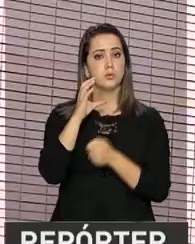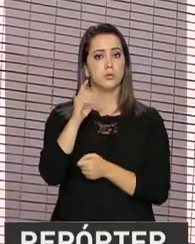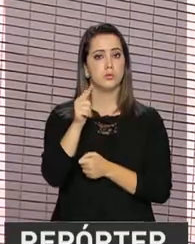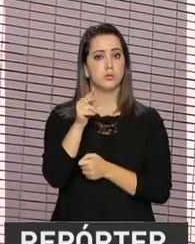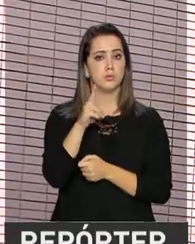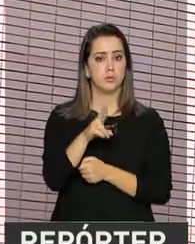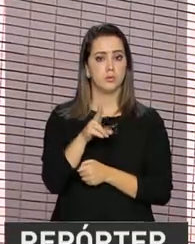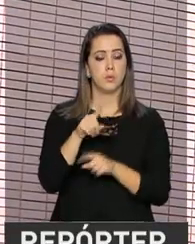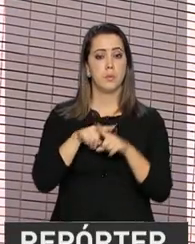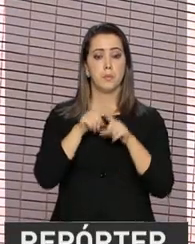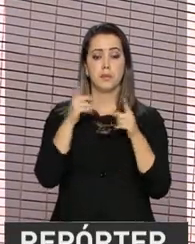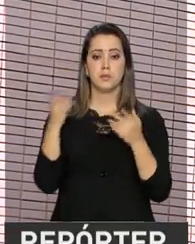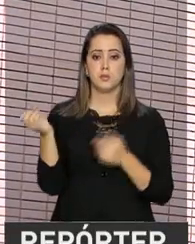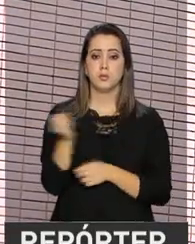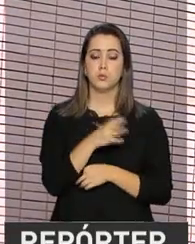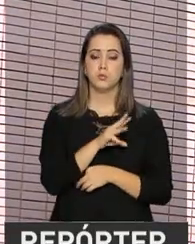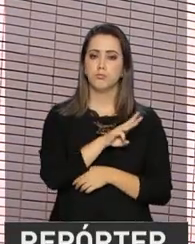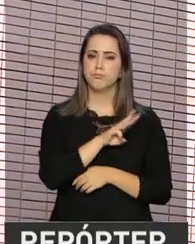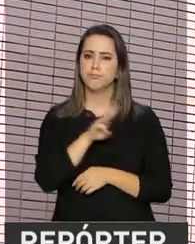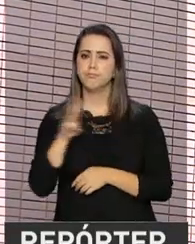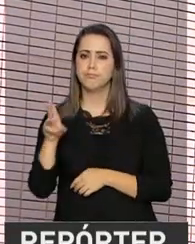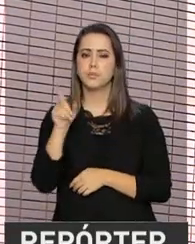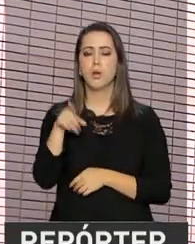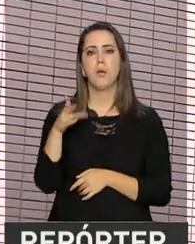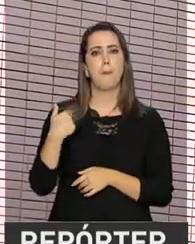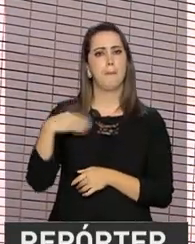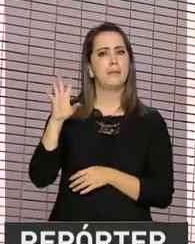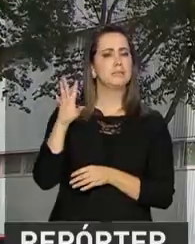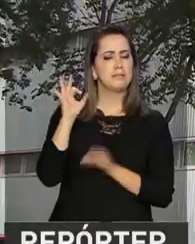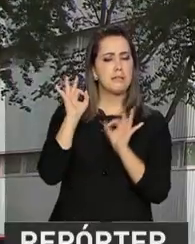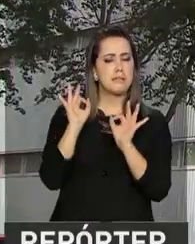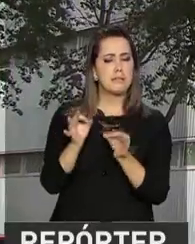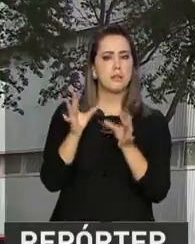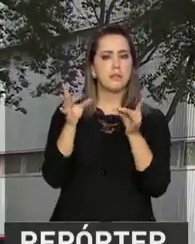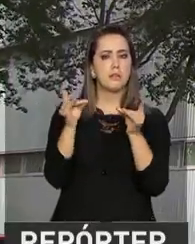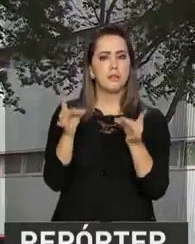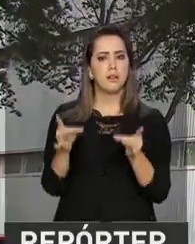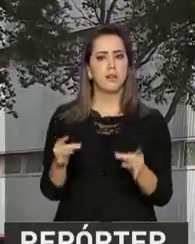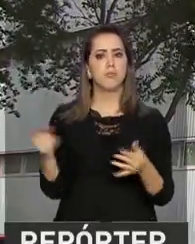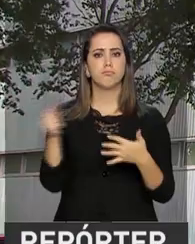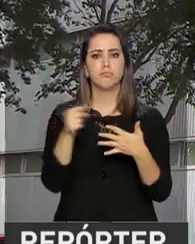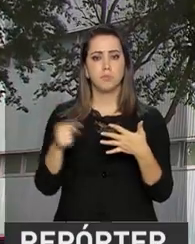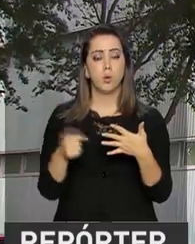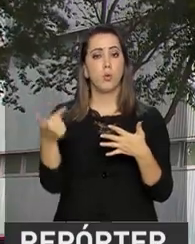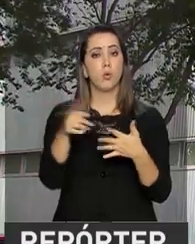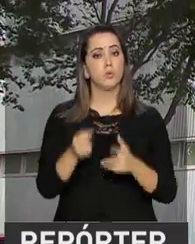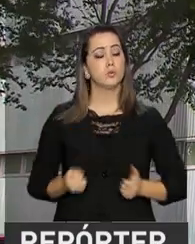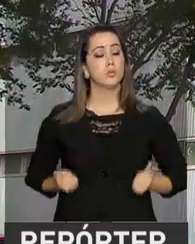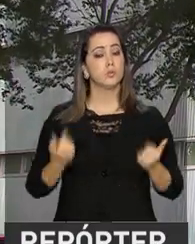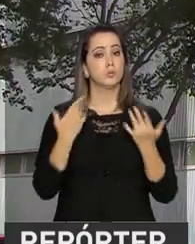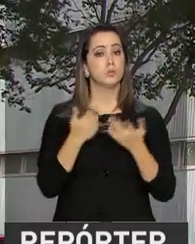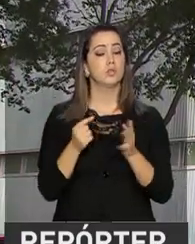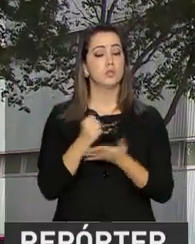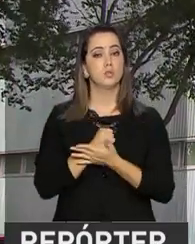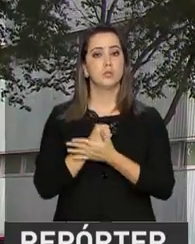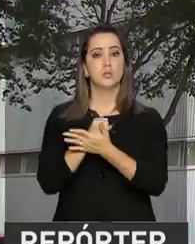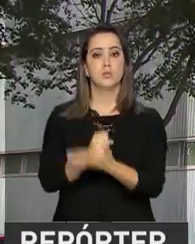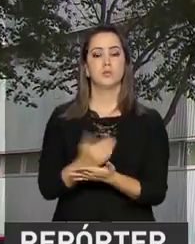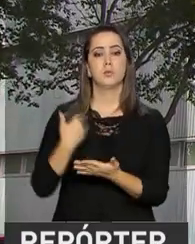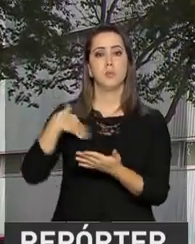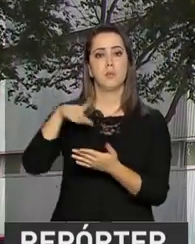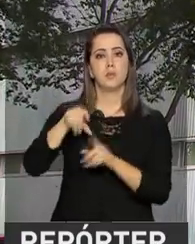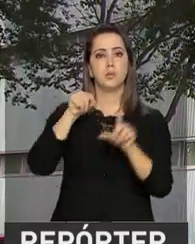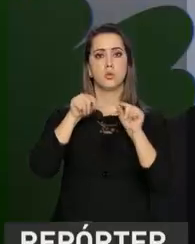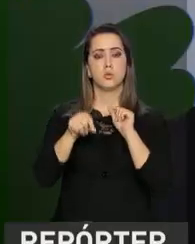união mas com o novo painel as informações são mais completas inclui outros gastos públicos e oferece mais opções